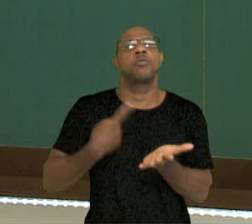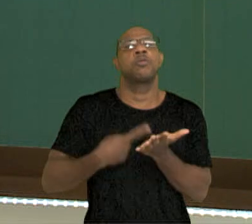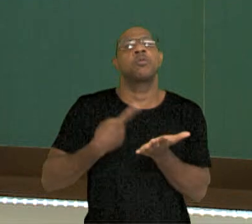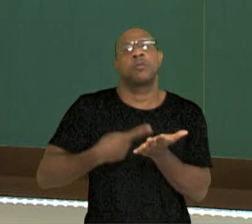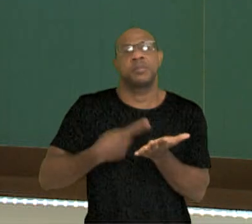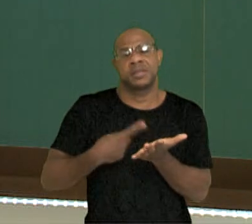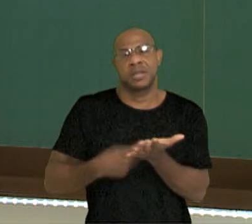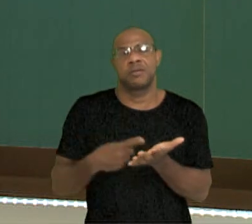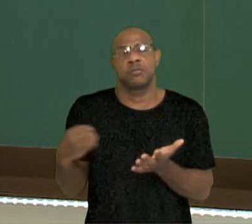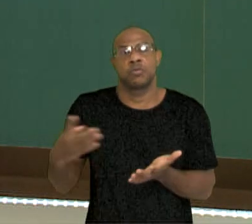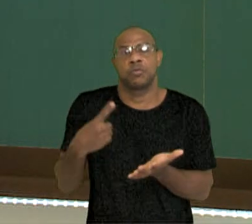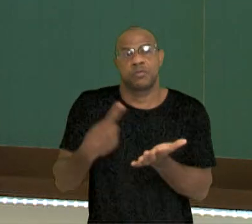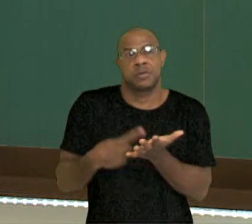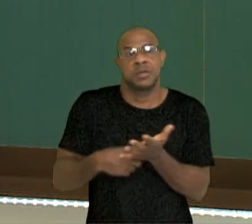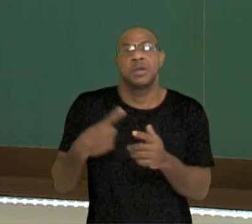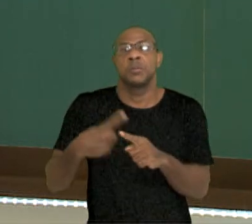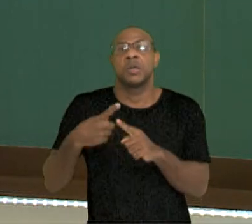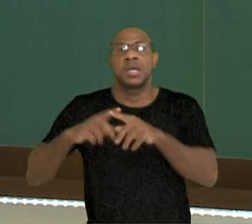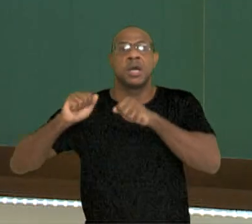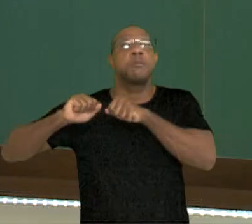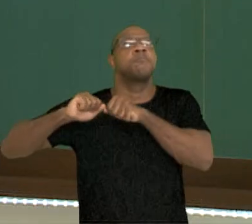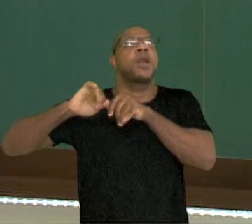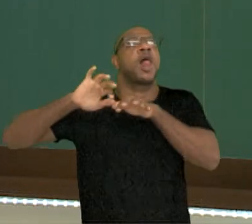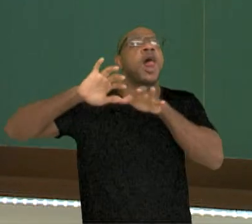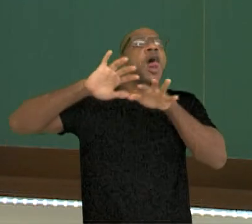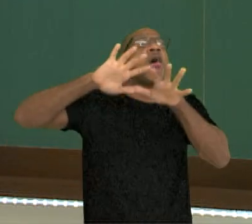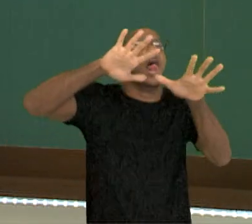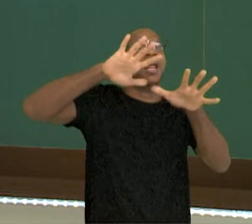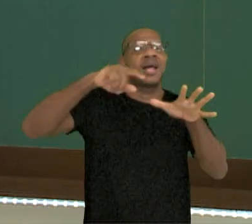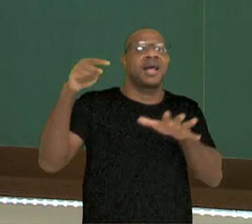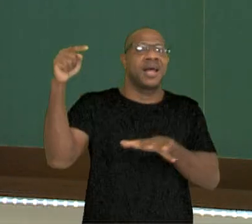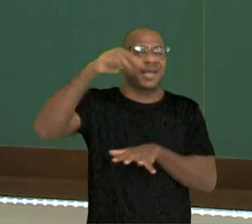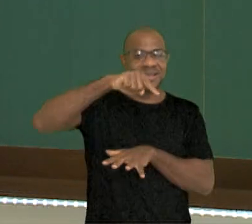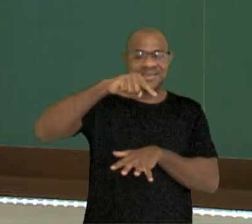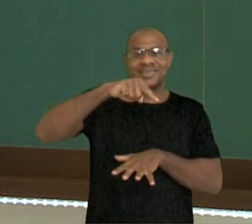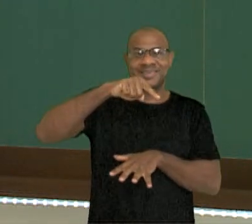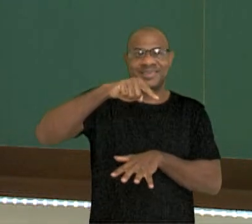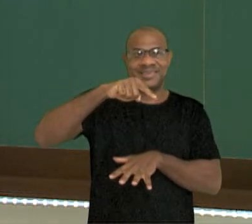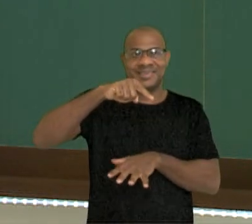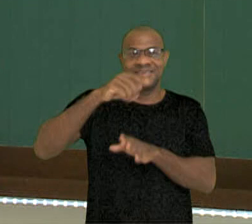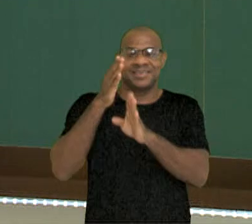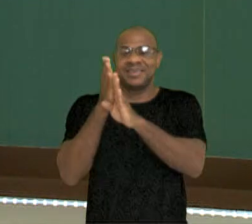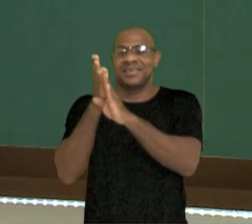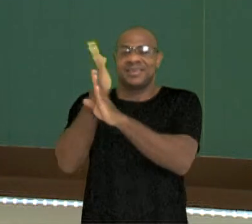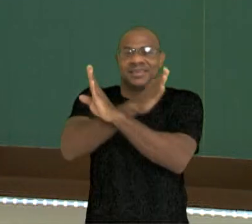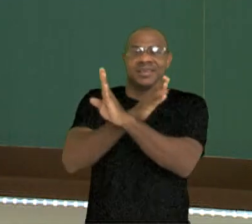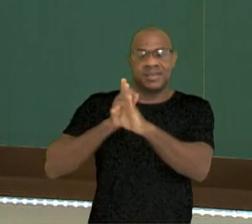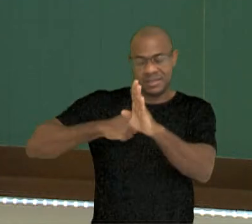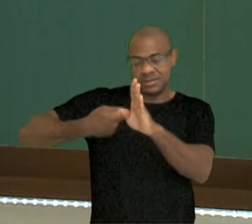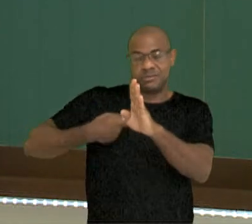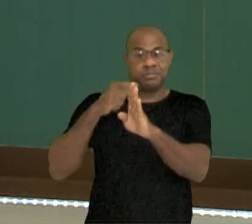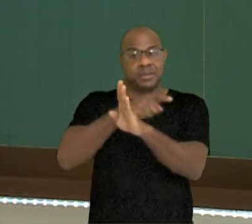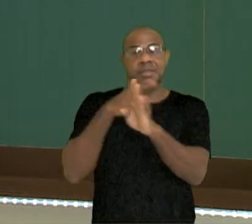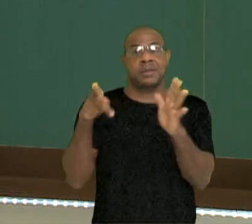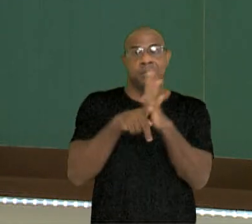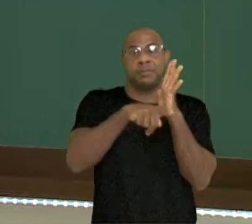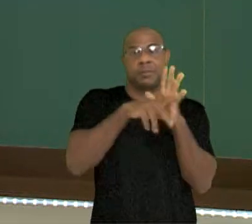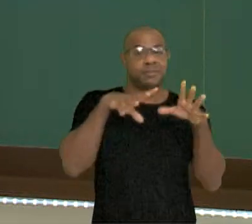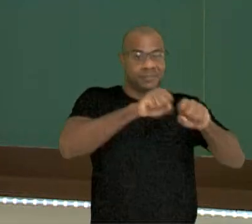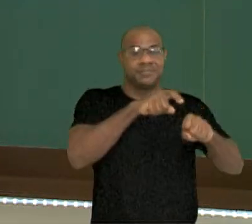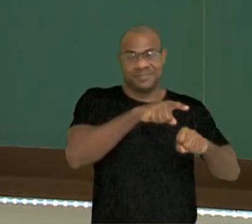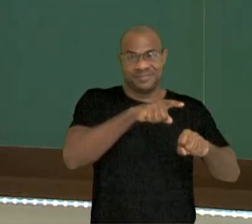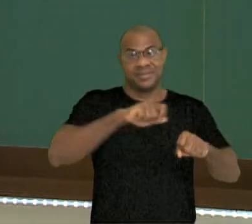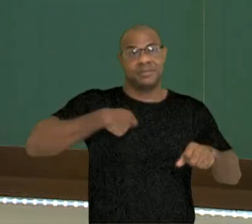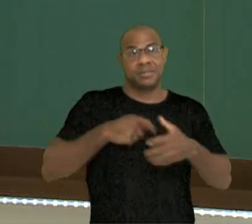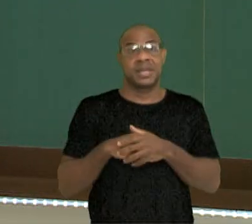tratado. Por quê? Porque eles avançaram muito em terras espanholas. Toda essa parte do Brasil, inclusive várias cidades do